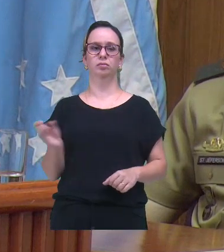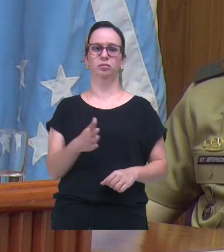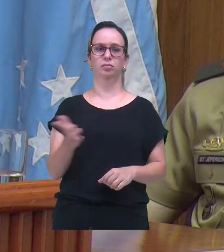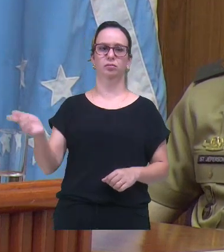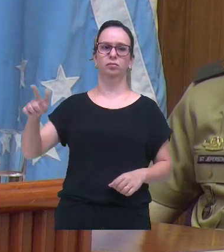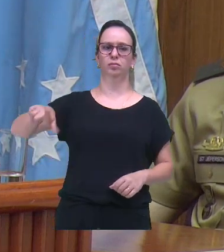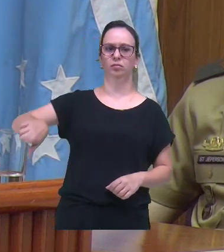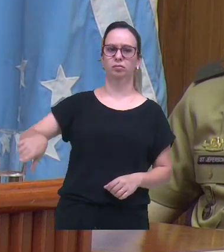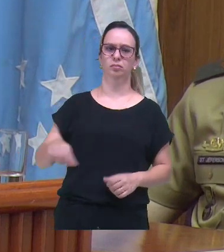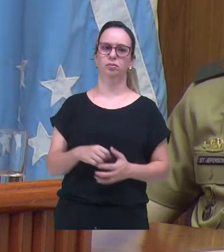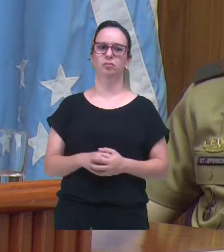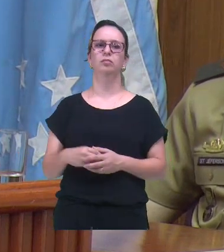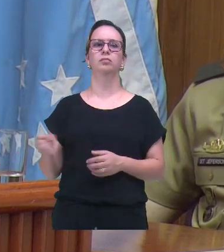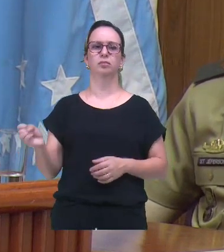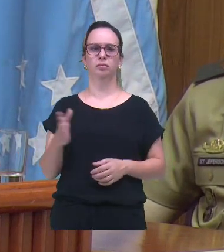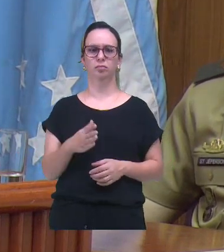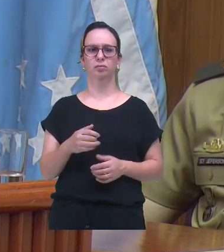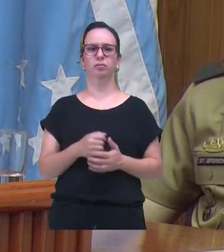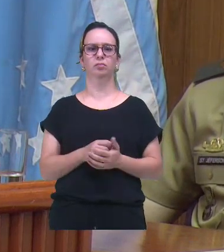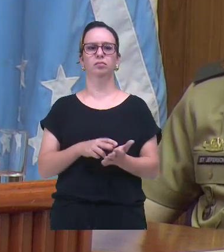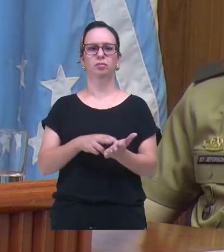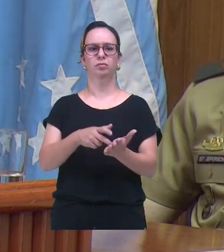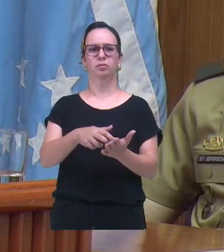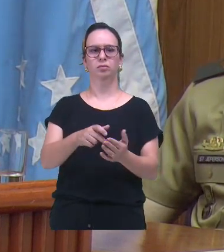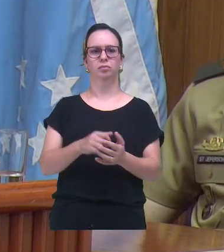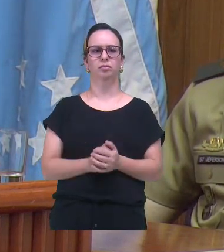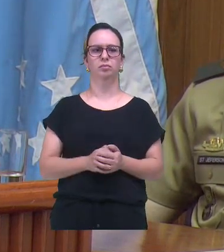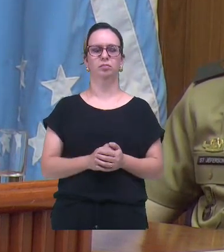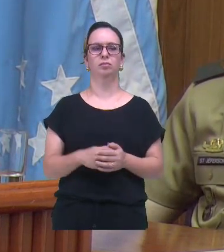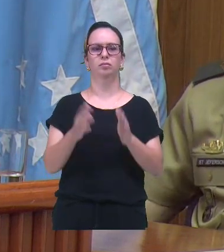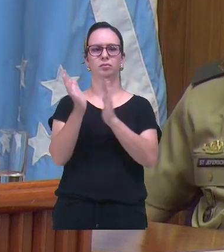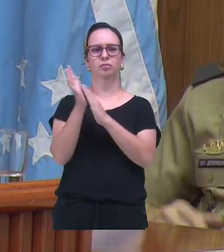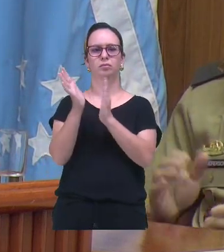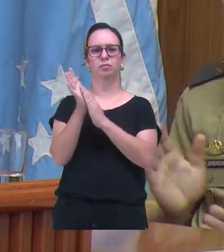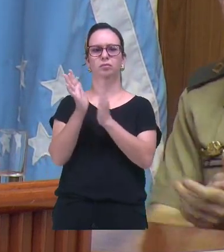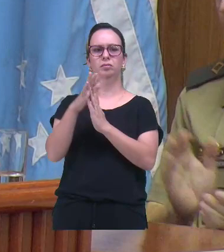caminhar. Parabéns a vocês, que Deus os abençoe.